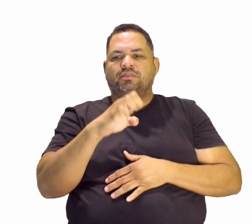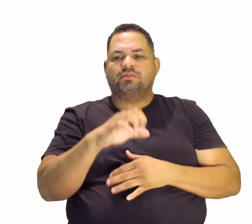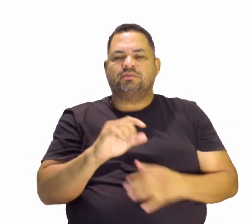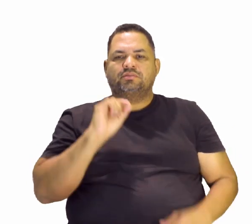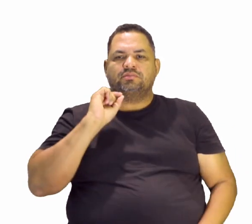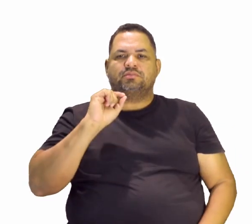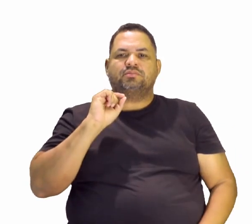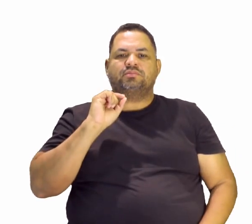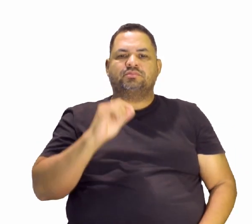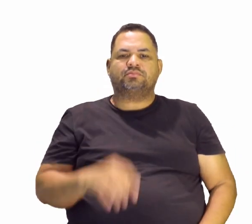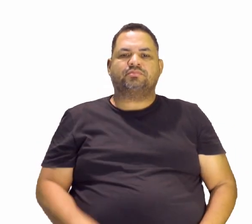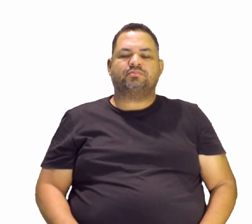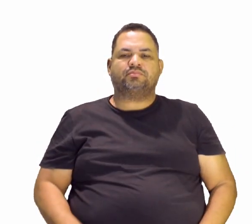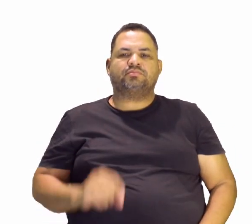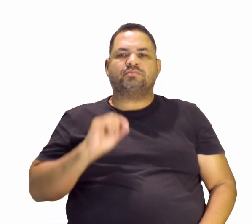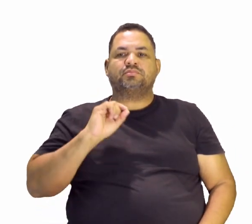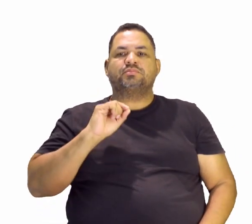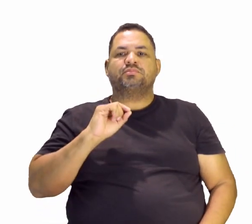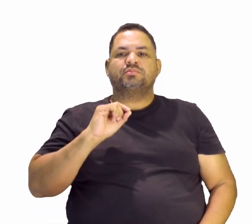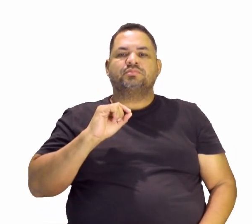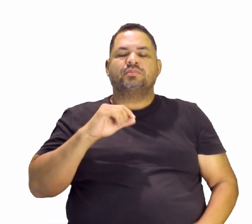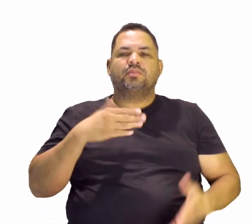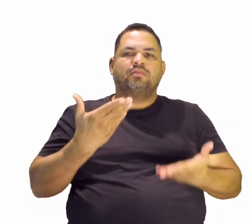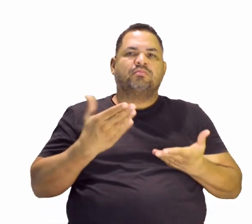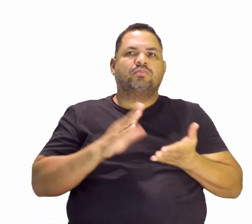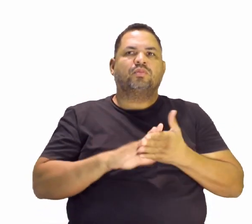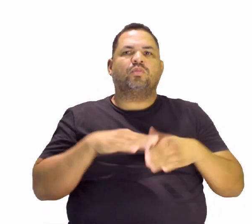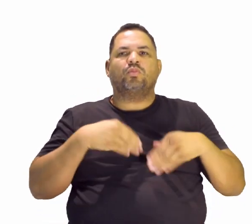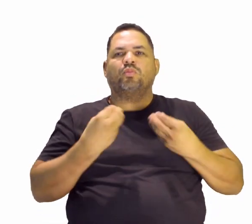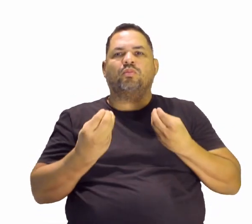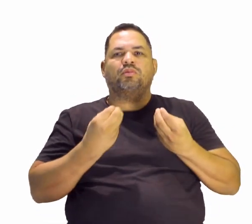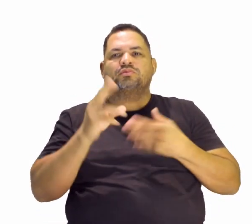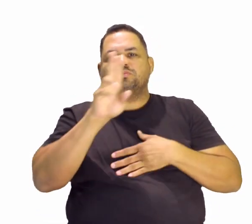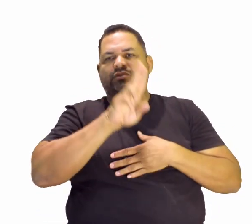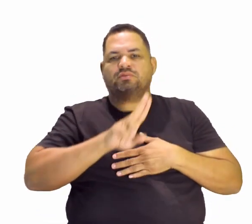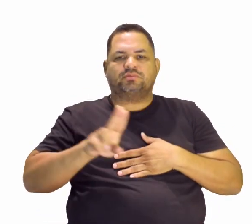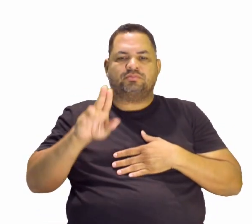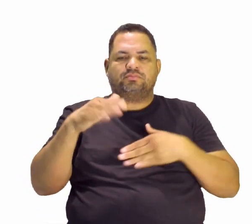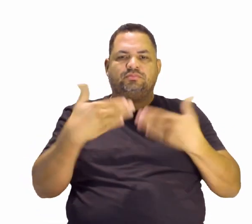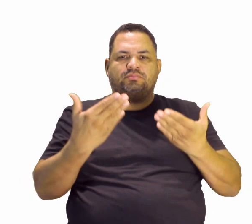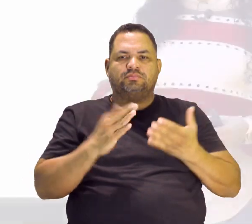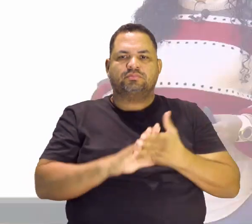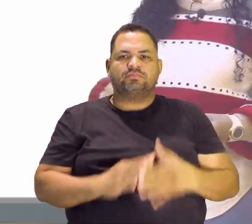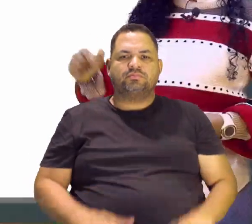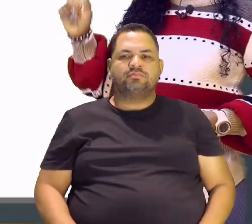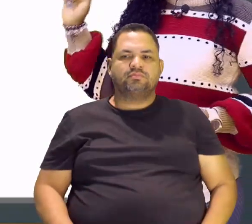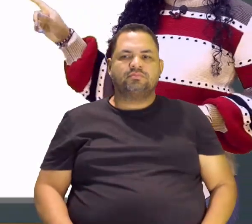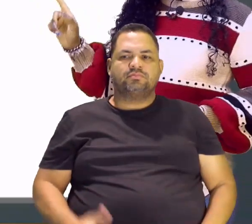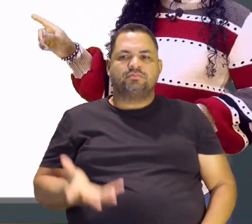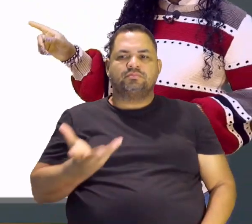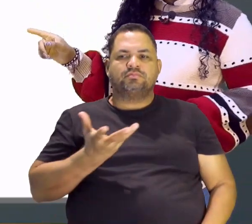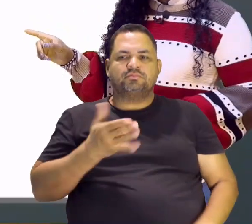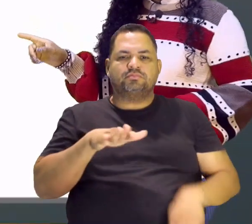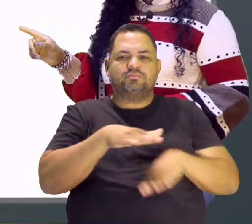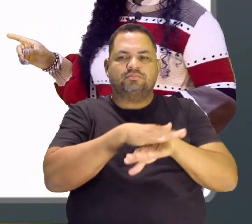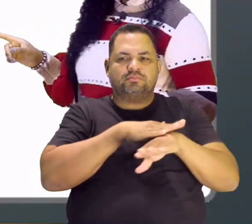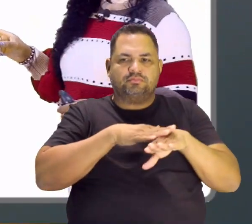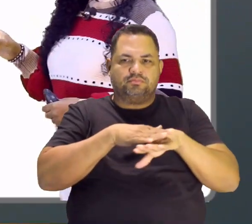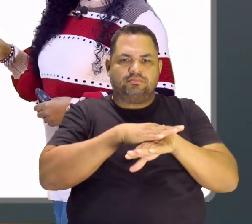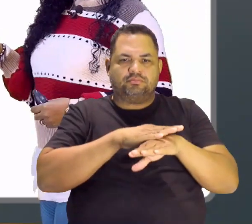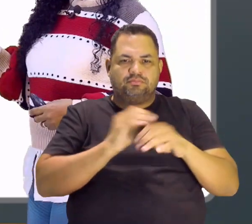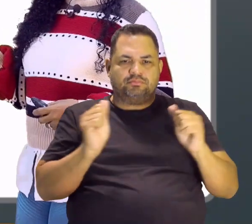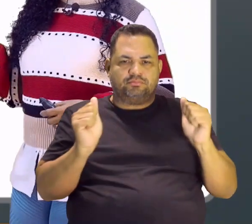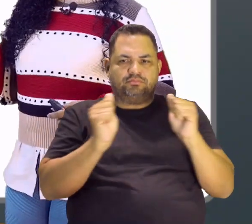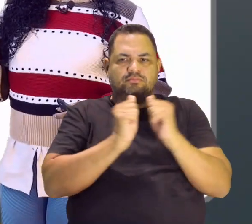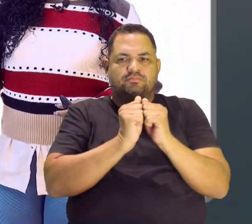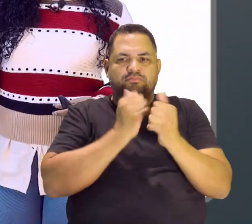falando? O que é metabolismo? Para que serve esse metabolismo? Então vem aqui comigo que eu quero conversar com você de pertinho dentro dessa aula